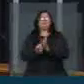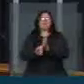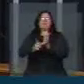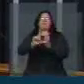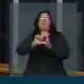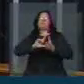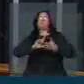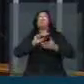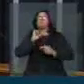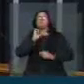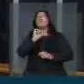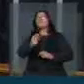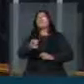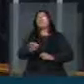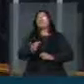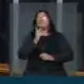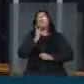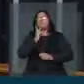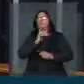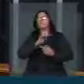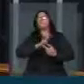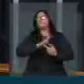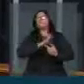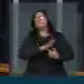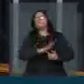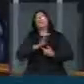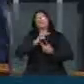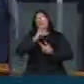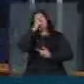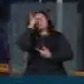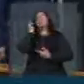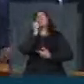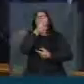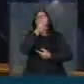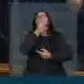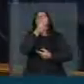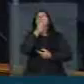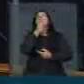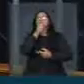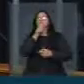vocalizam as pessoas que são entrevistadas e nas redes sociais?